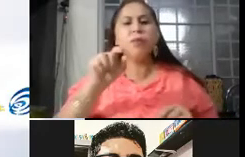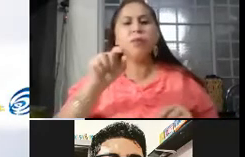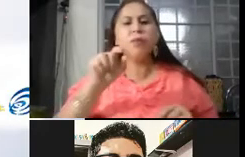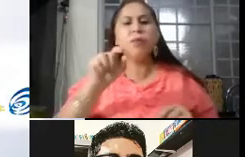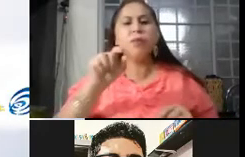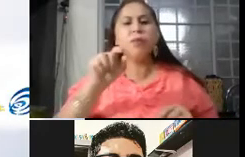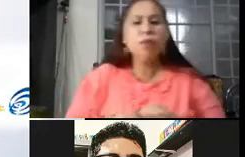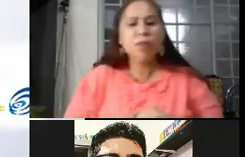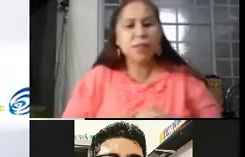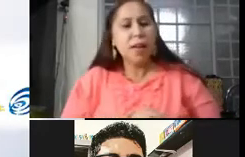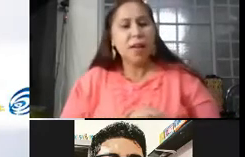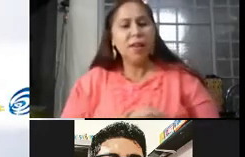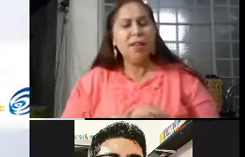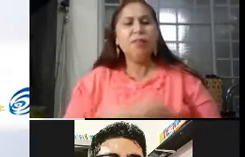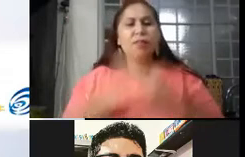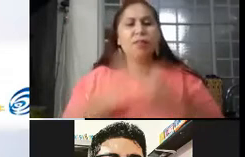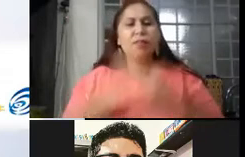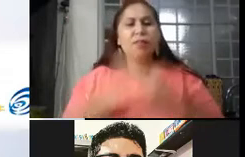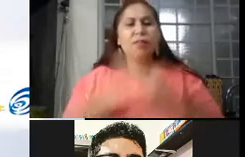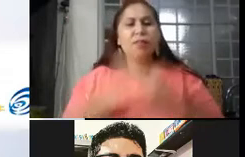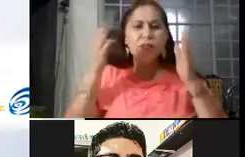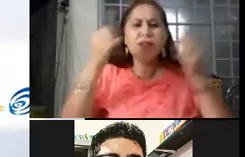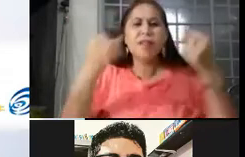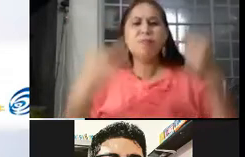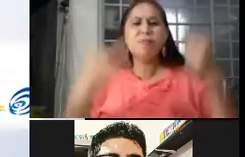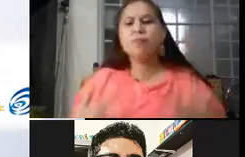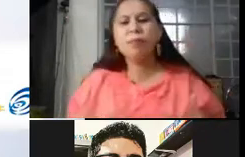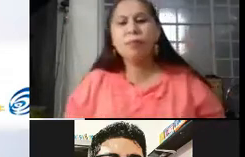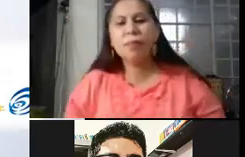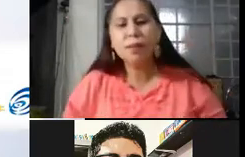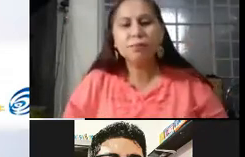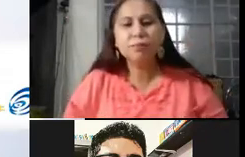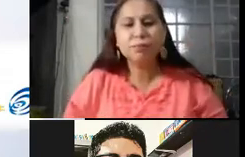ser uma vez. Então, ficou claro, gente?